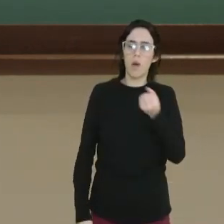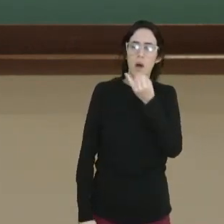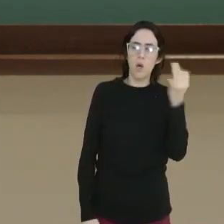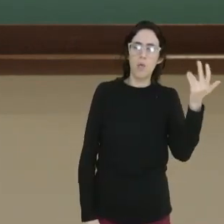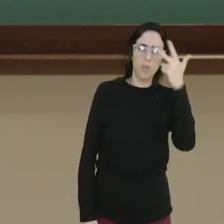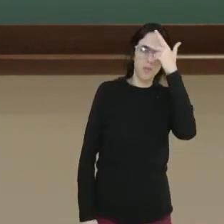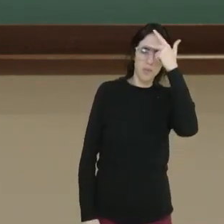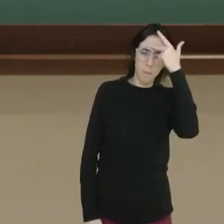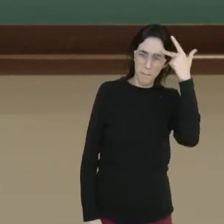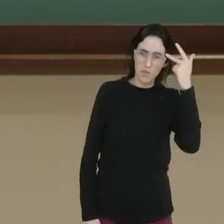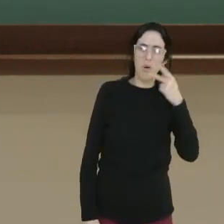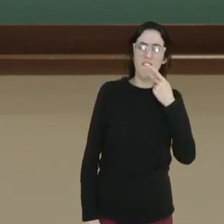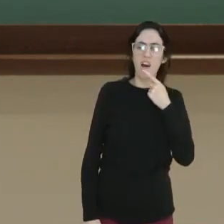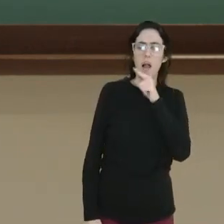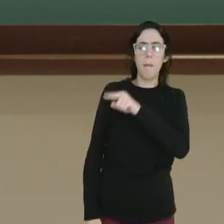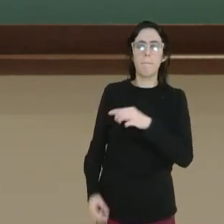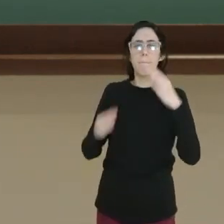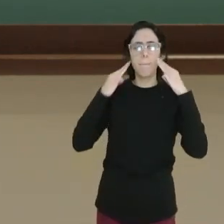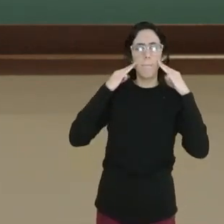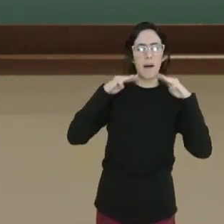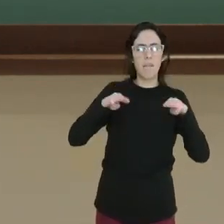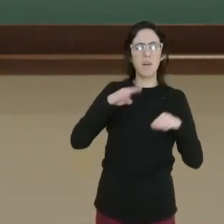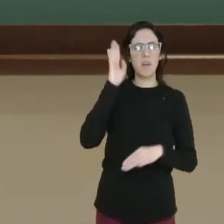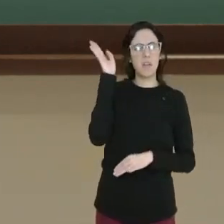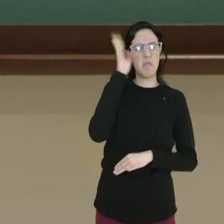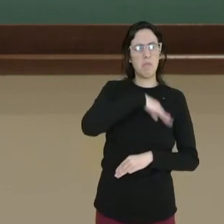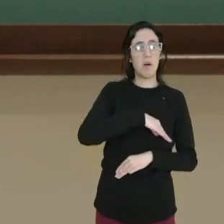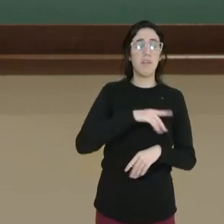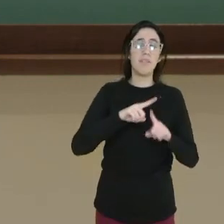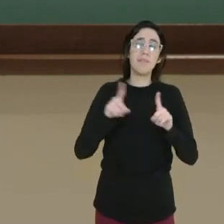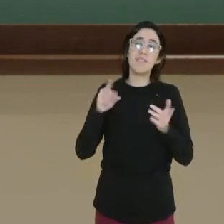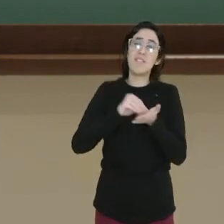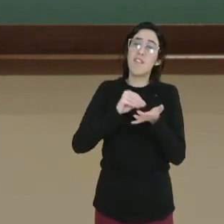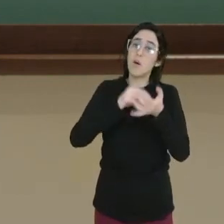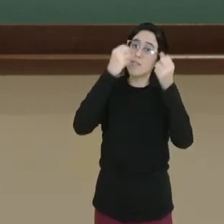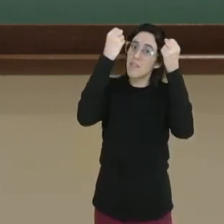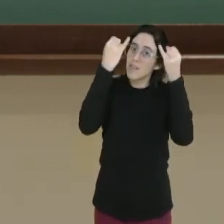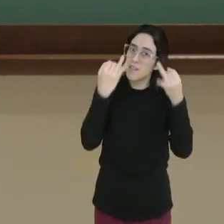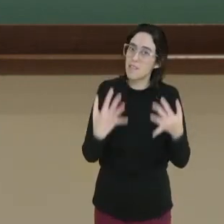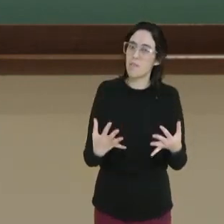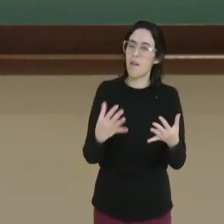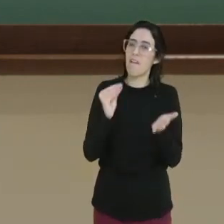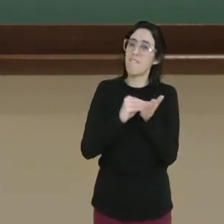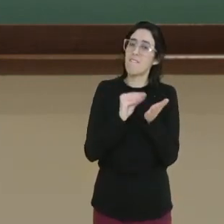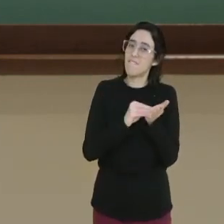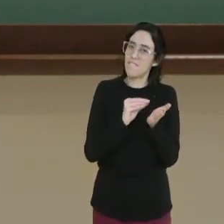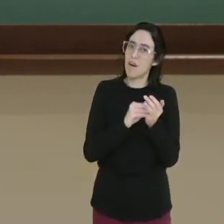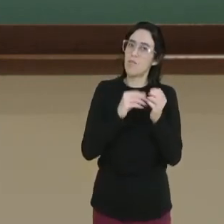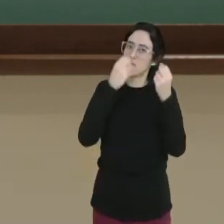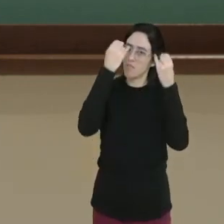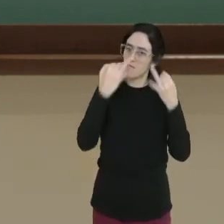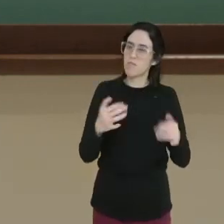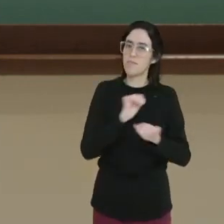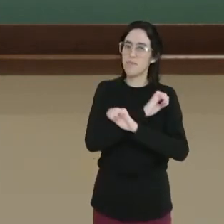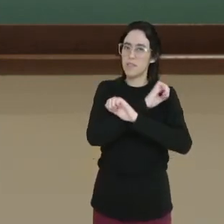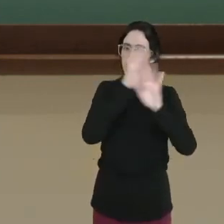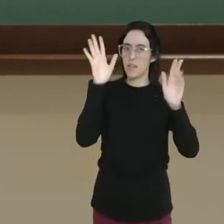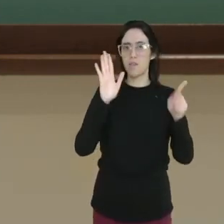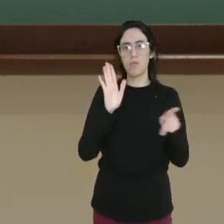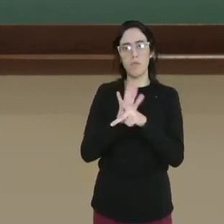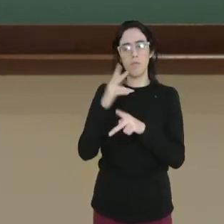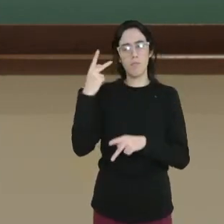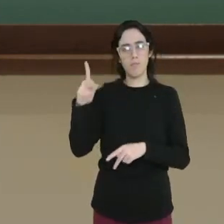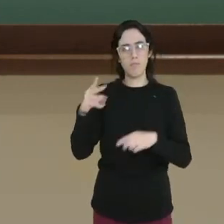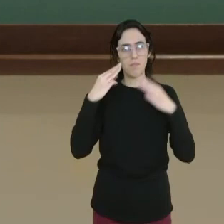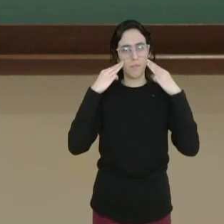nome pejorativo, na verdade é uma leitura apressada, uma leitura até simplista do pensamento de Maquiavel, já